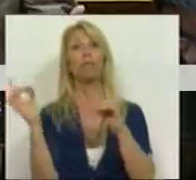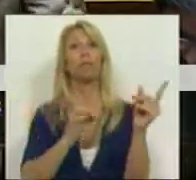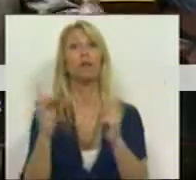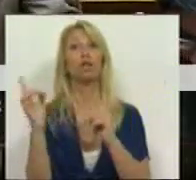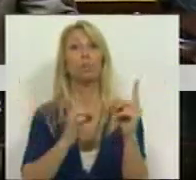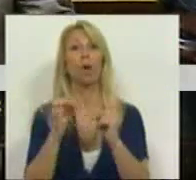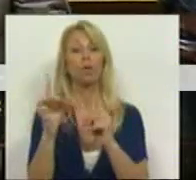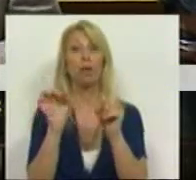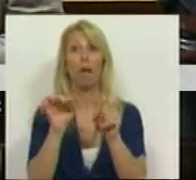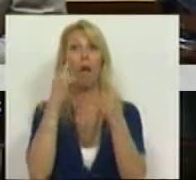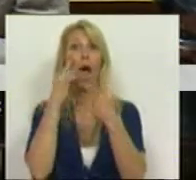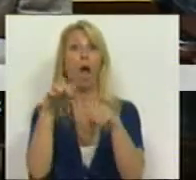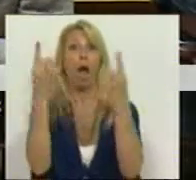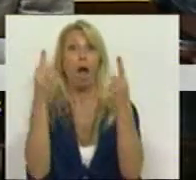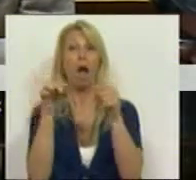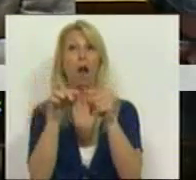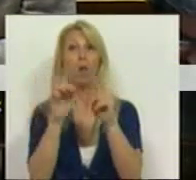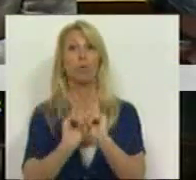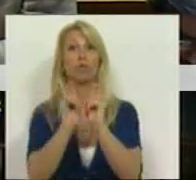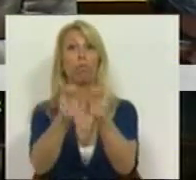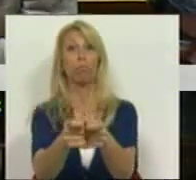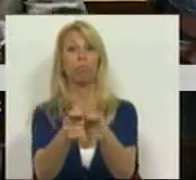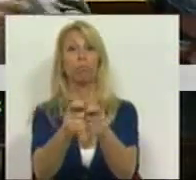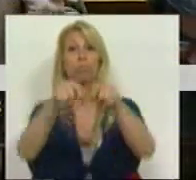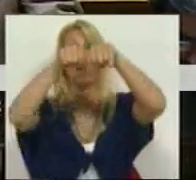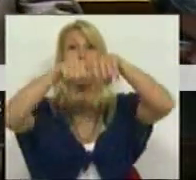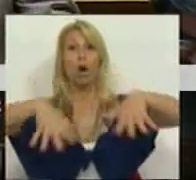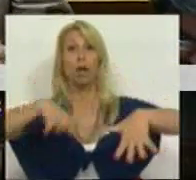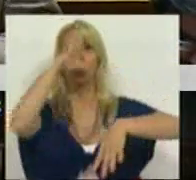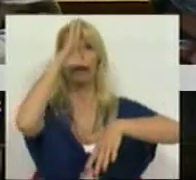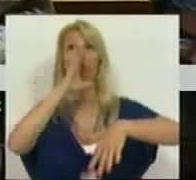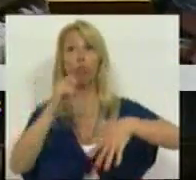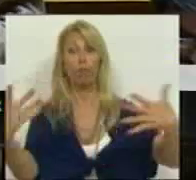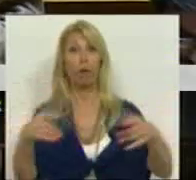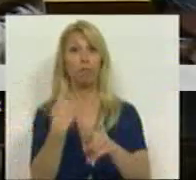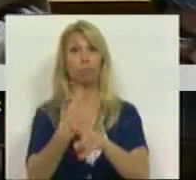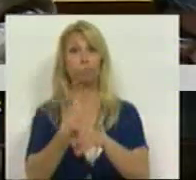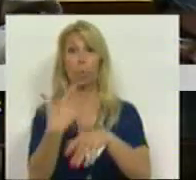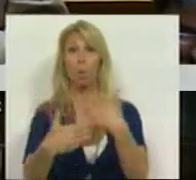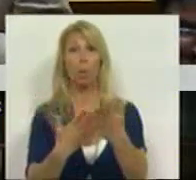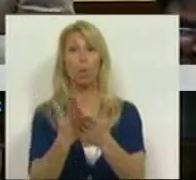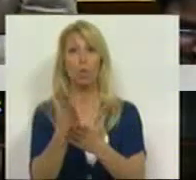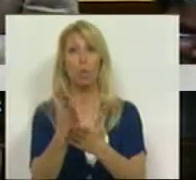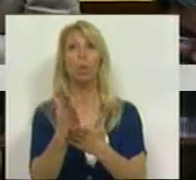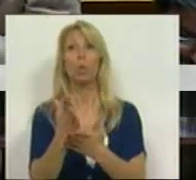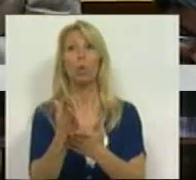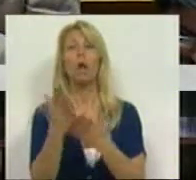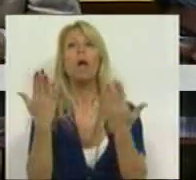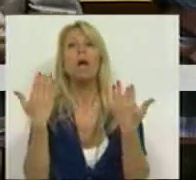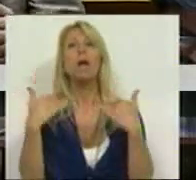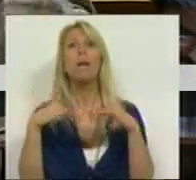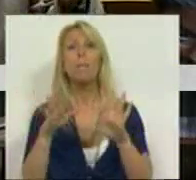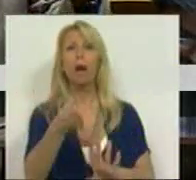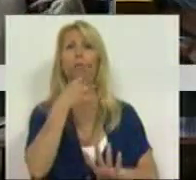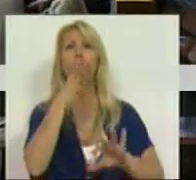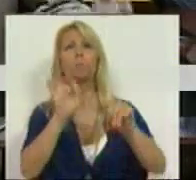assim o anúncio que lhe tinham dado na orgânica do Governo, que ainda está em vigor, mas veio aqui fazer o discurso como se